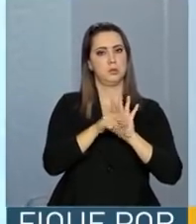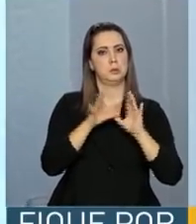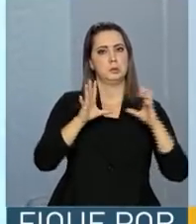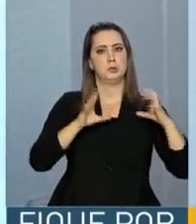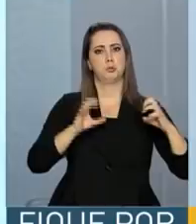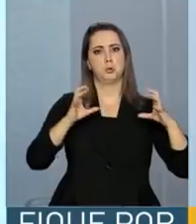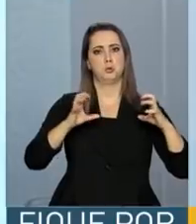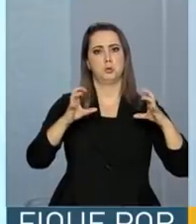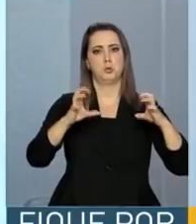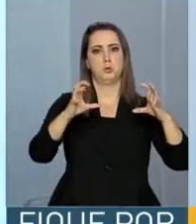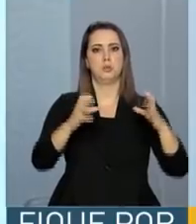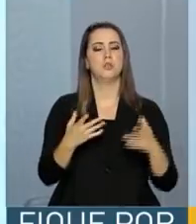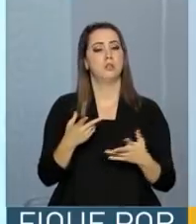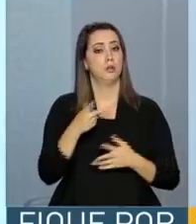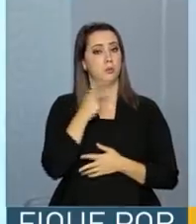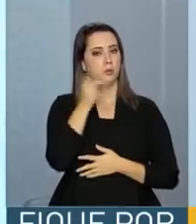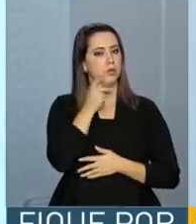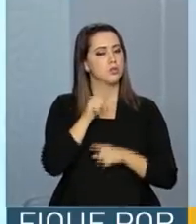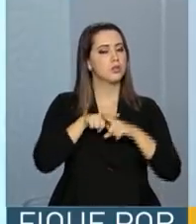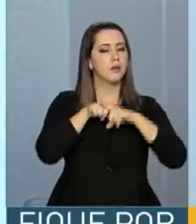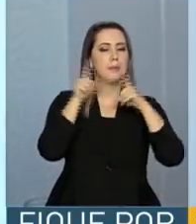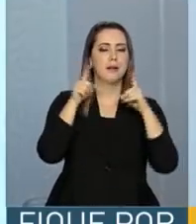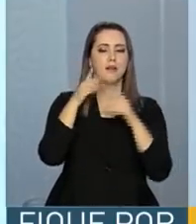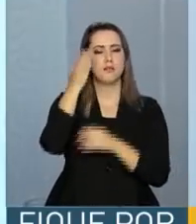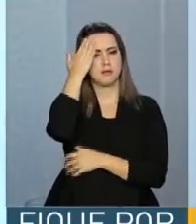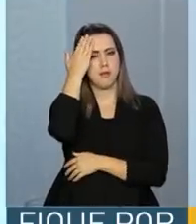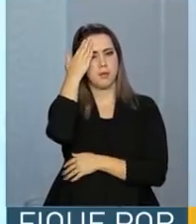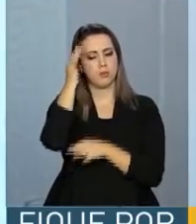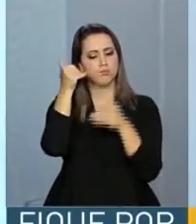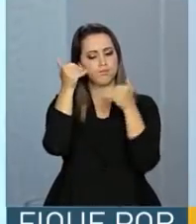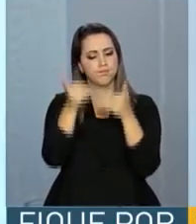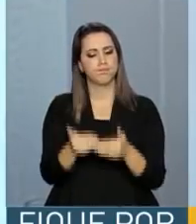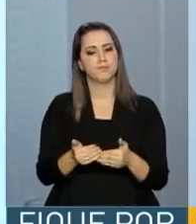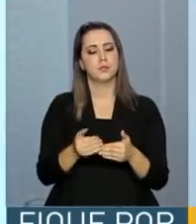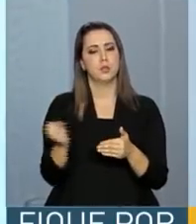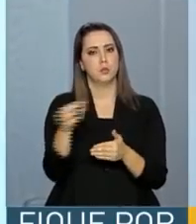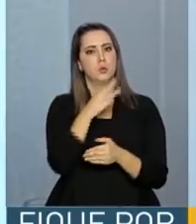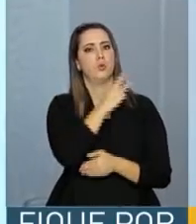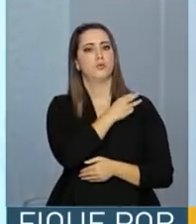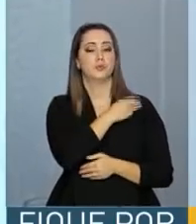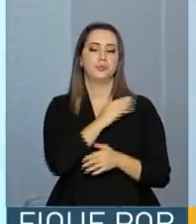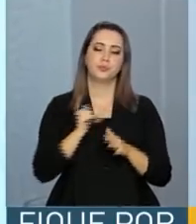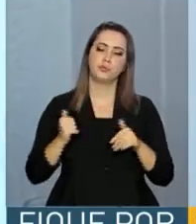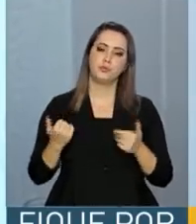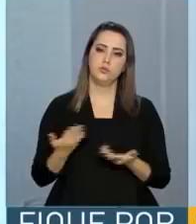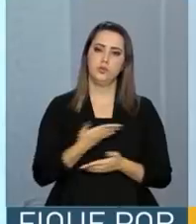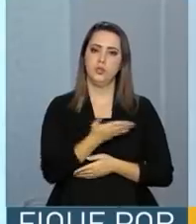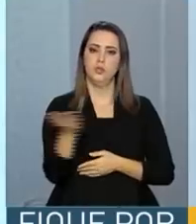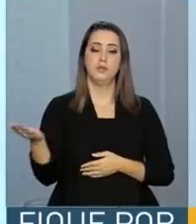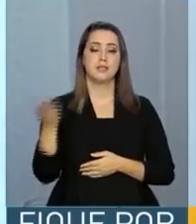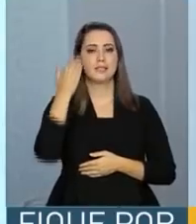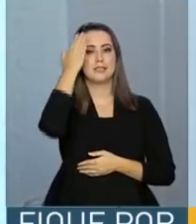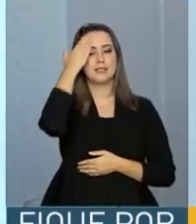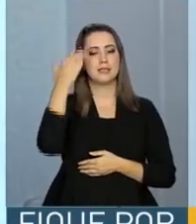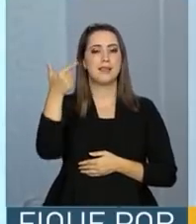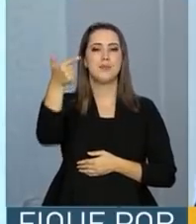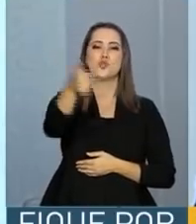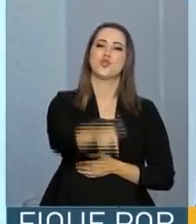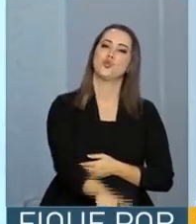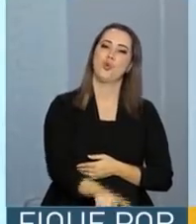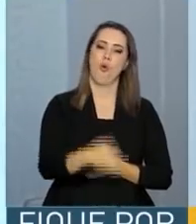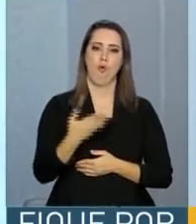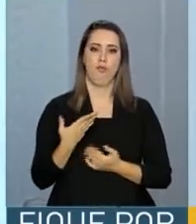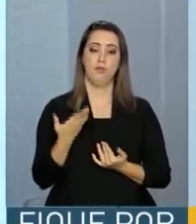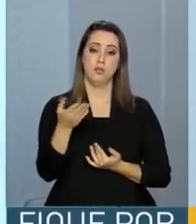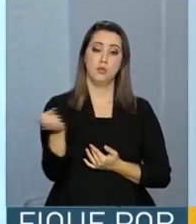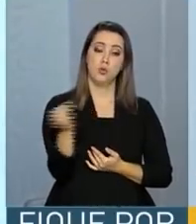digamos política mas nós saberemos enfrentar para fazer a reforma e de fato vocês sabe mais uma vez uma das